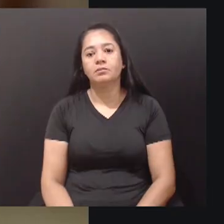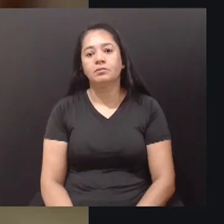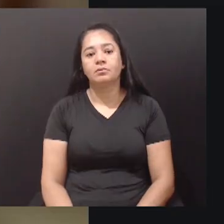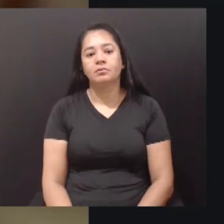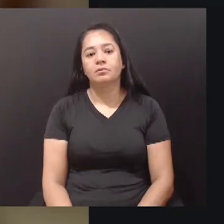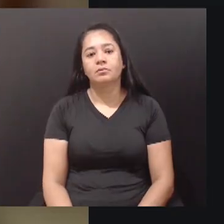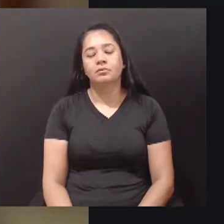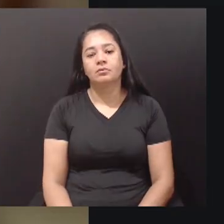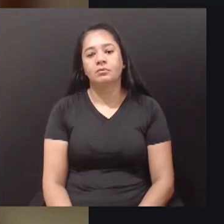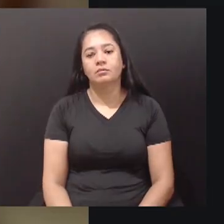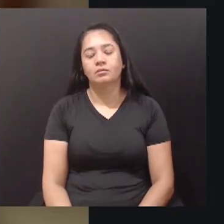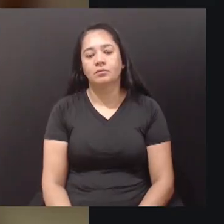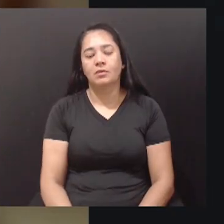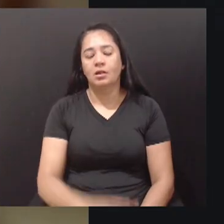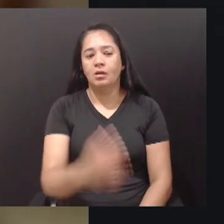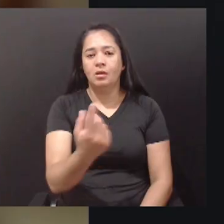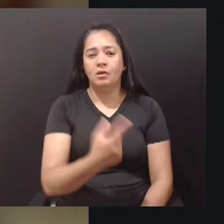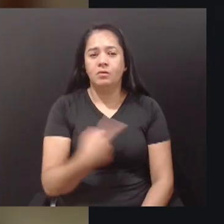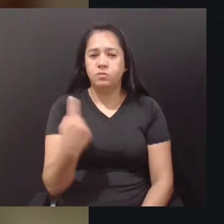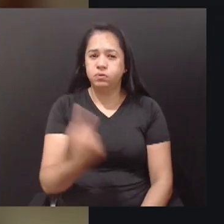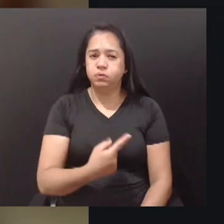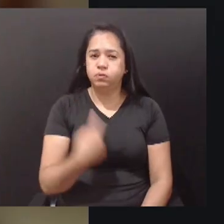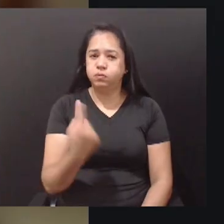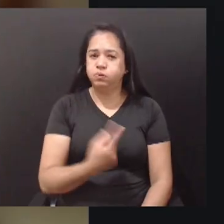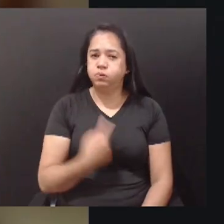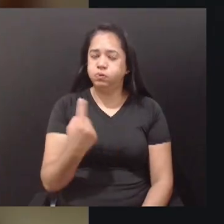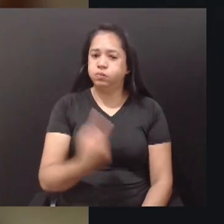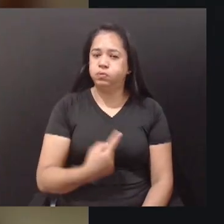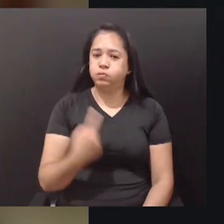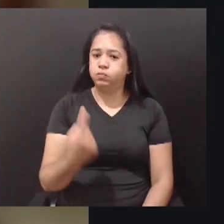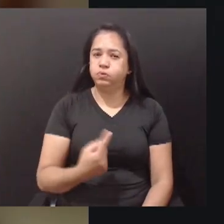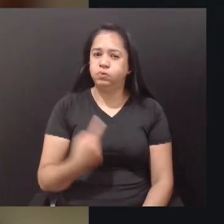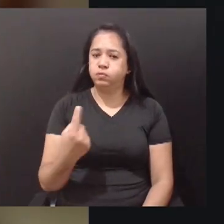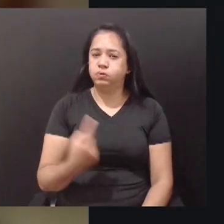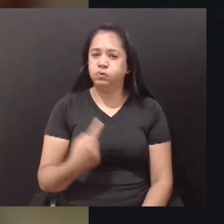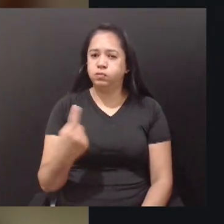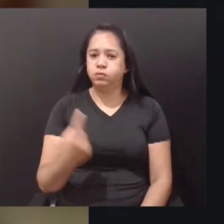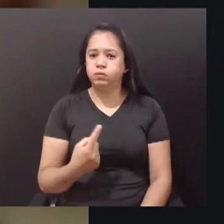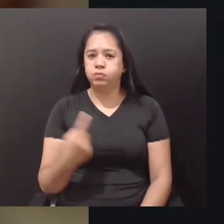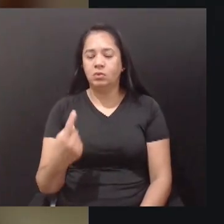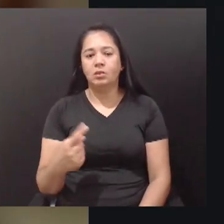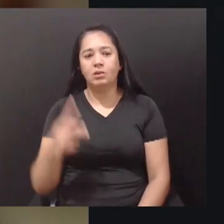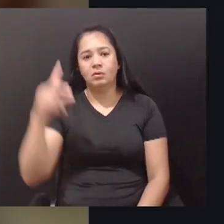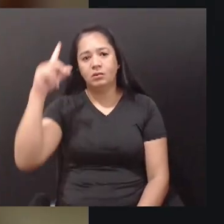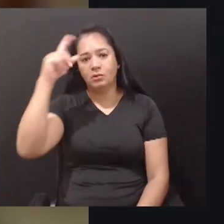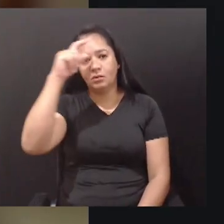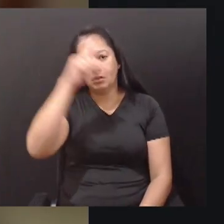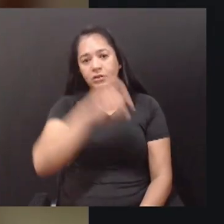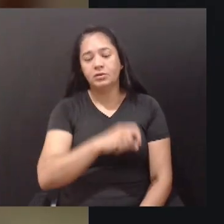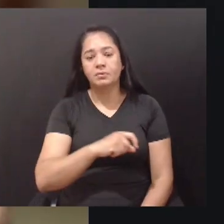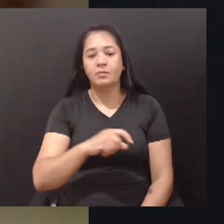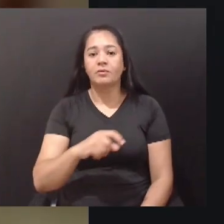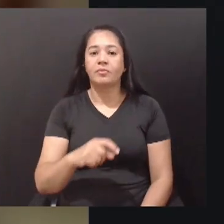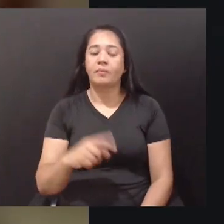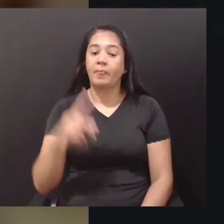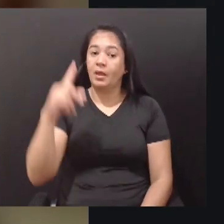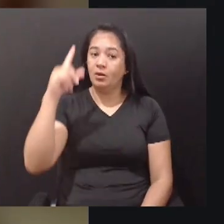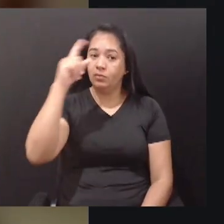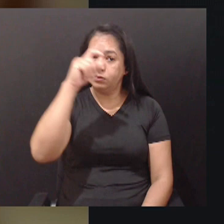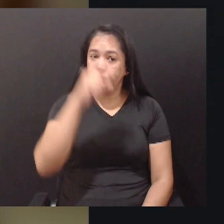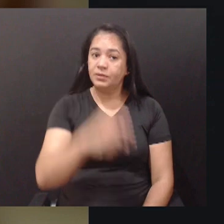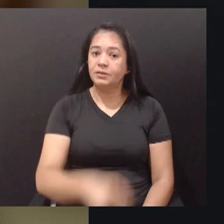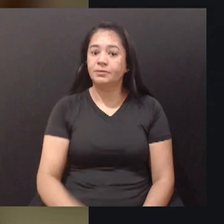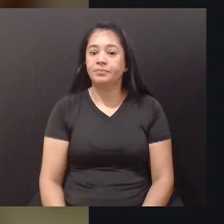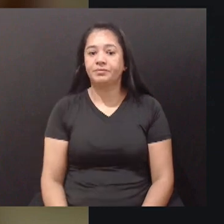O tornado, especificamente, Mirna, é muito difícil, eu não diria impossível, mas muito, muito difícil